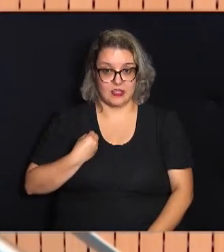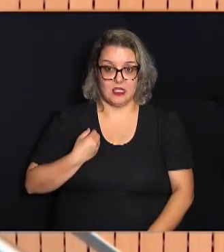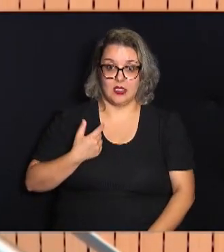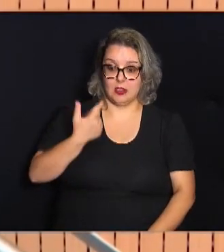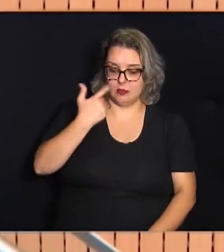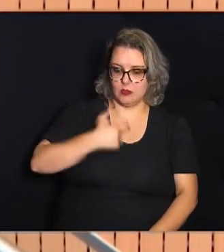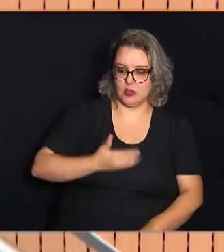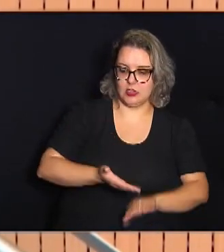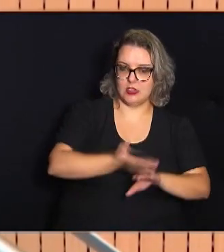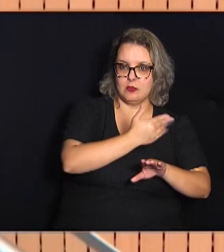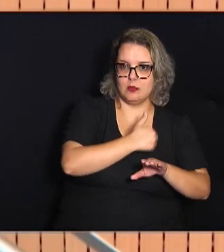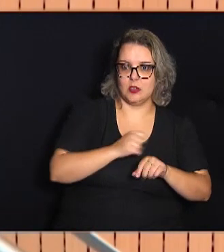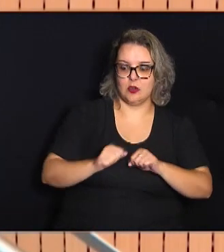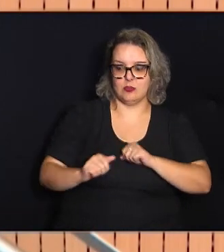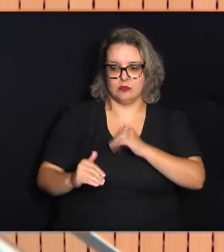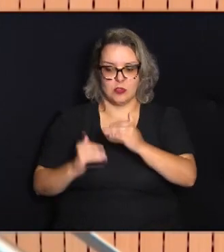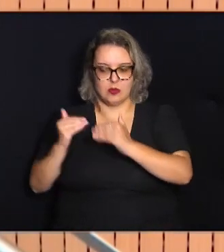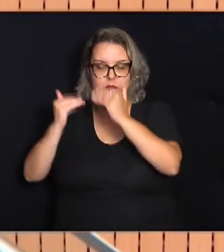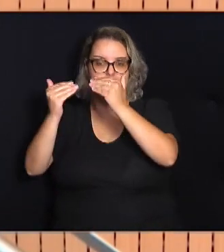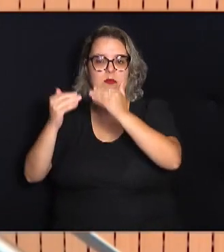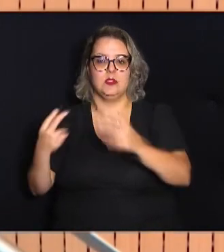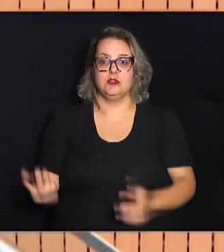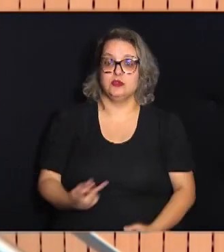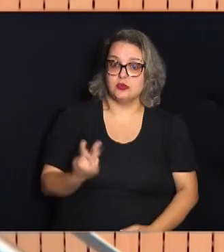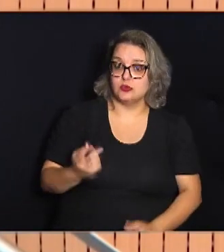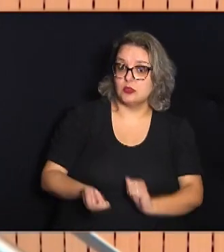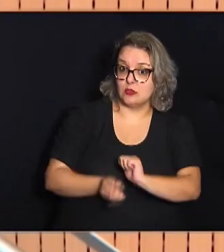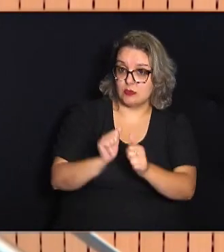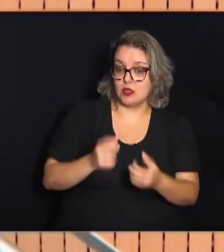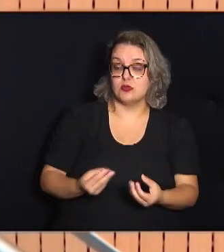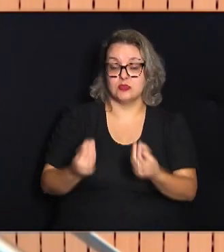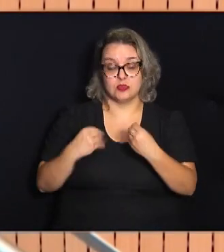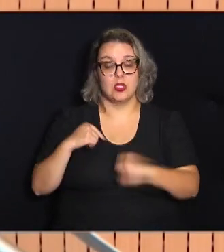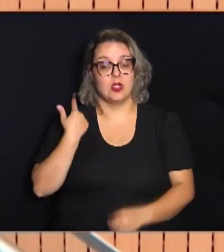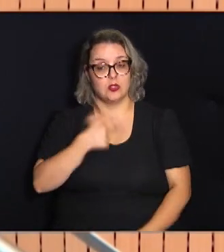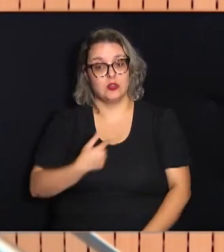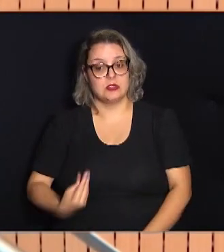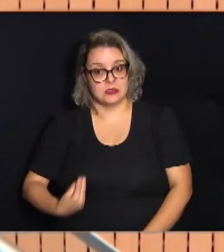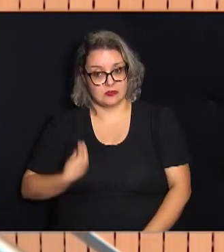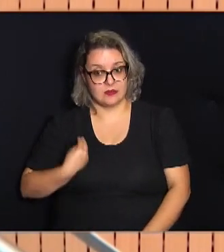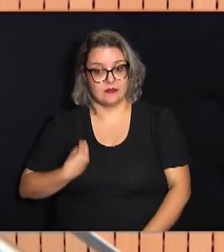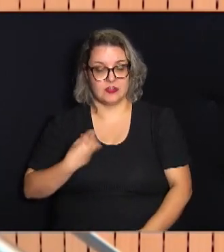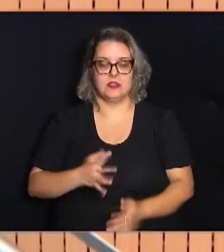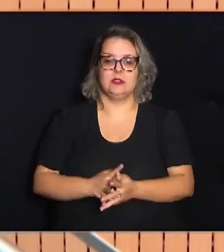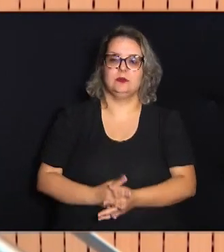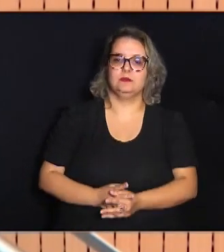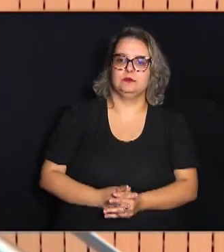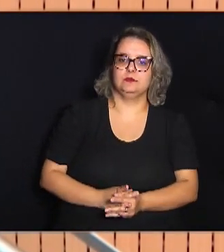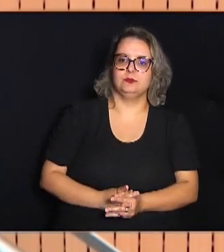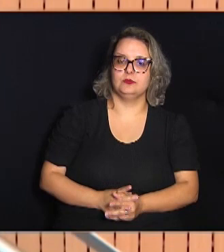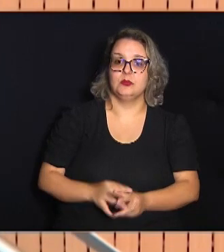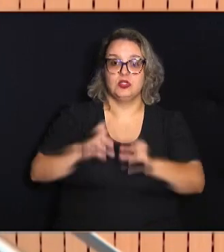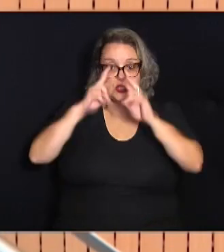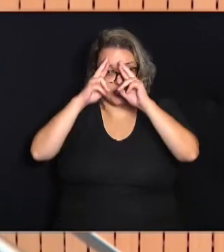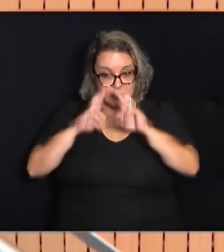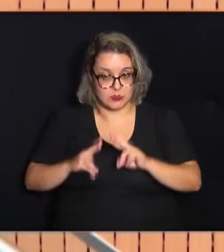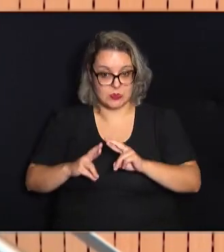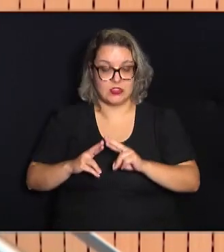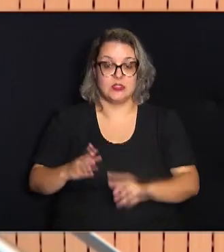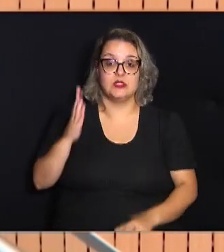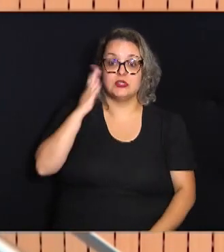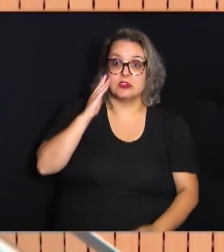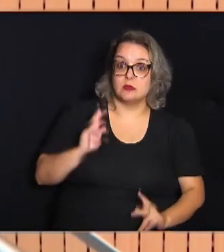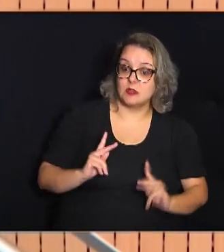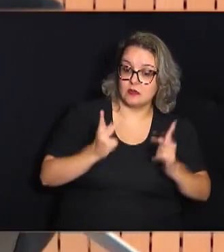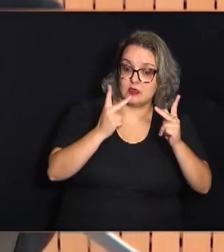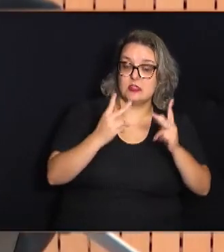que eu me formei, os valores que o esporte traz na nossa vida, de respeito, de saber ganhar, de